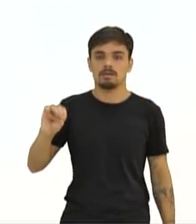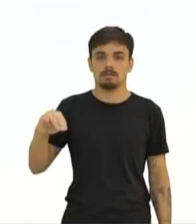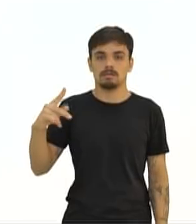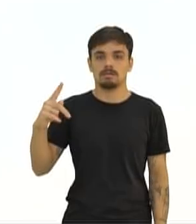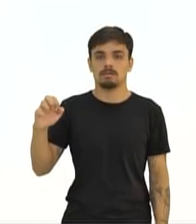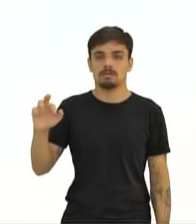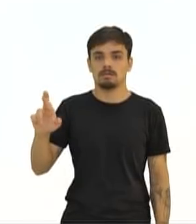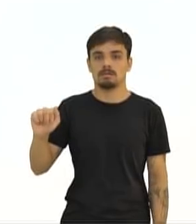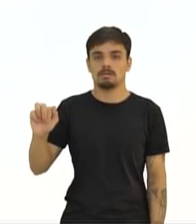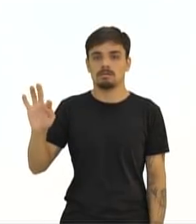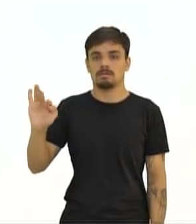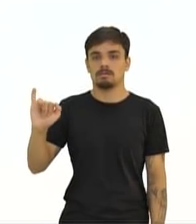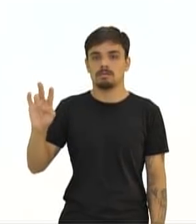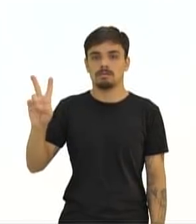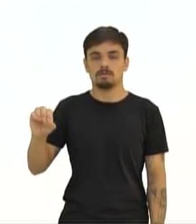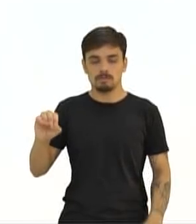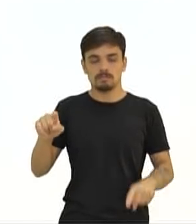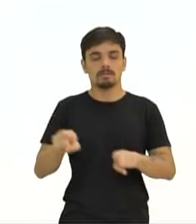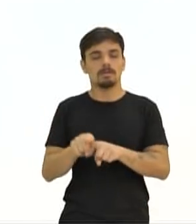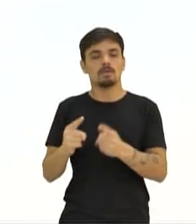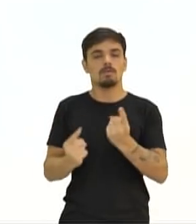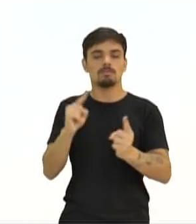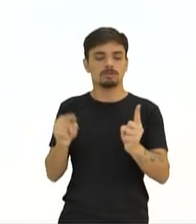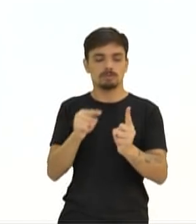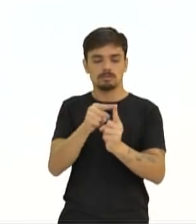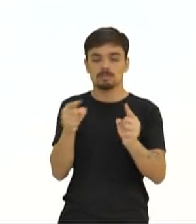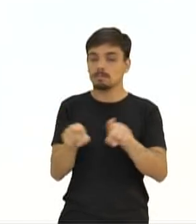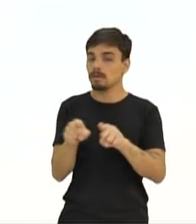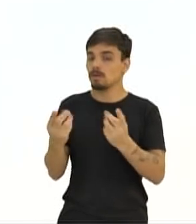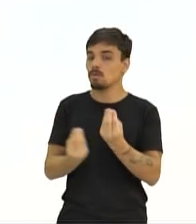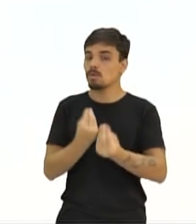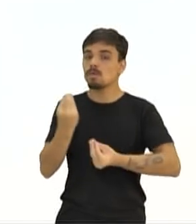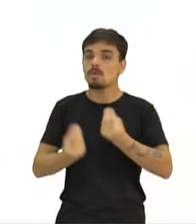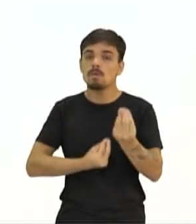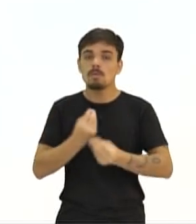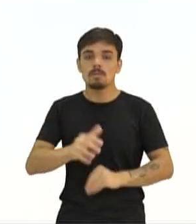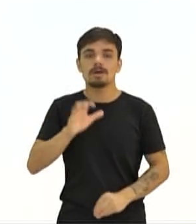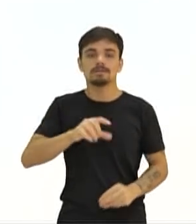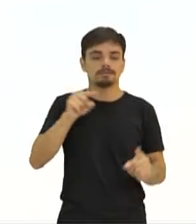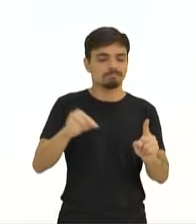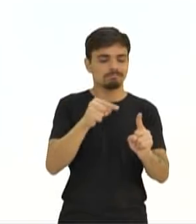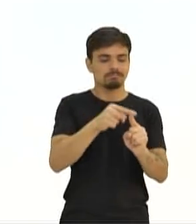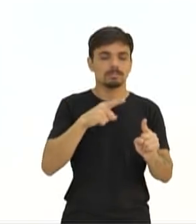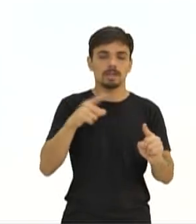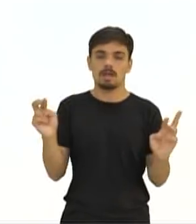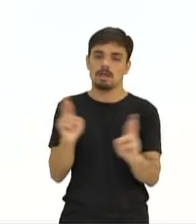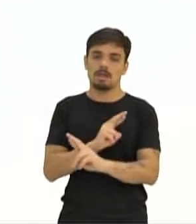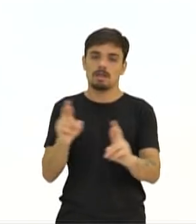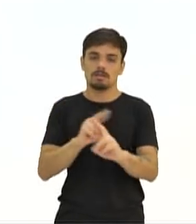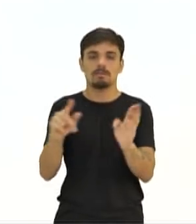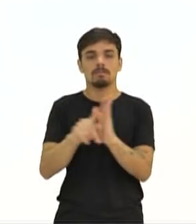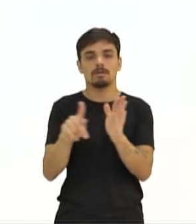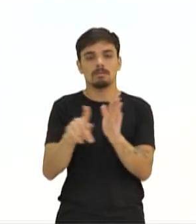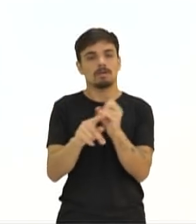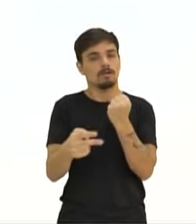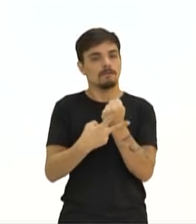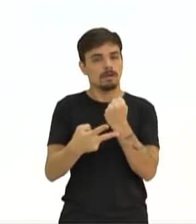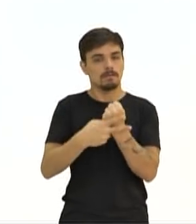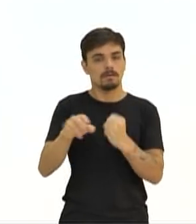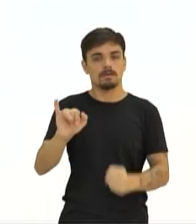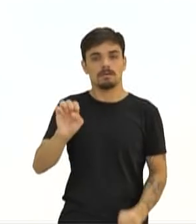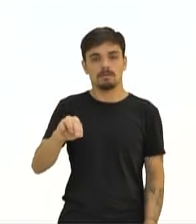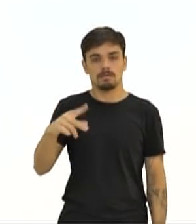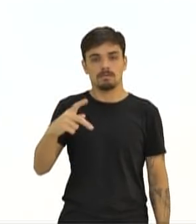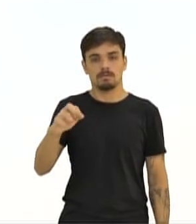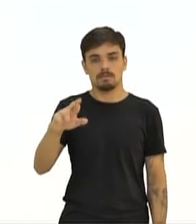o objetivo dessa placa de trânsito e de que forma, certo? Esse objetivo se relaciona ali com os verbos no imperativo. Vou